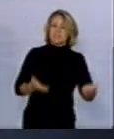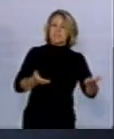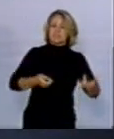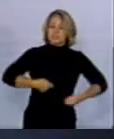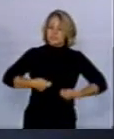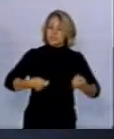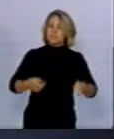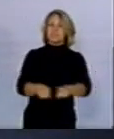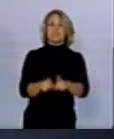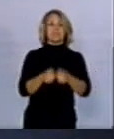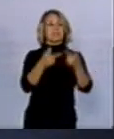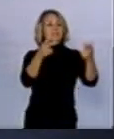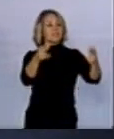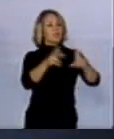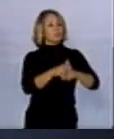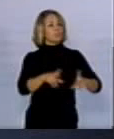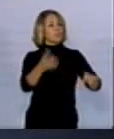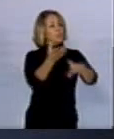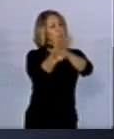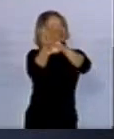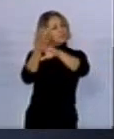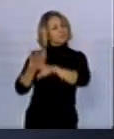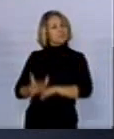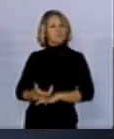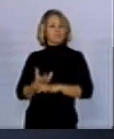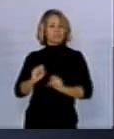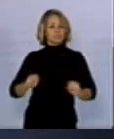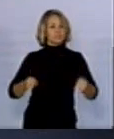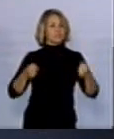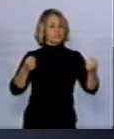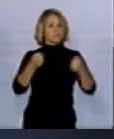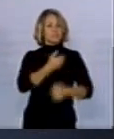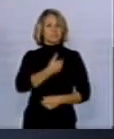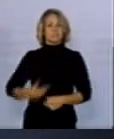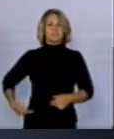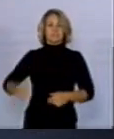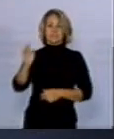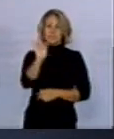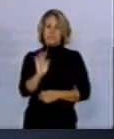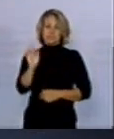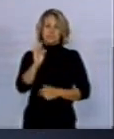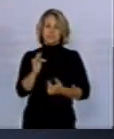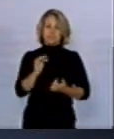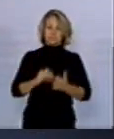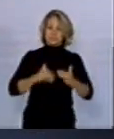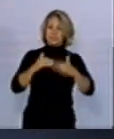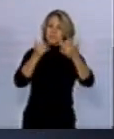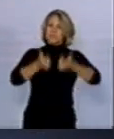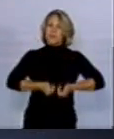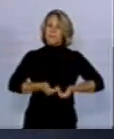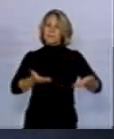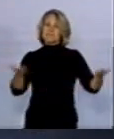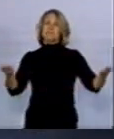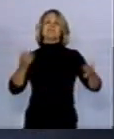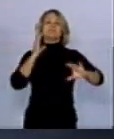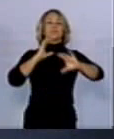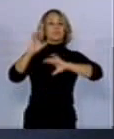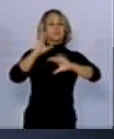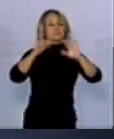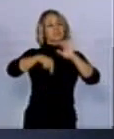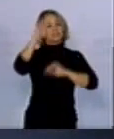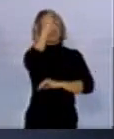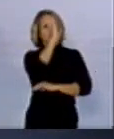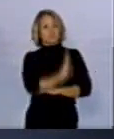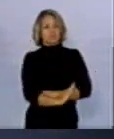ela se coloca no contexto de um amplo esforço do governo federal em promover essa ampliação das telecomunicações no Brasil.